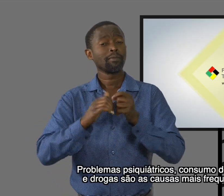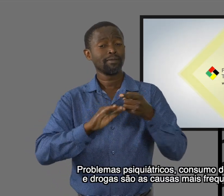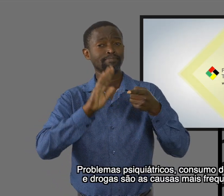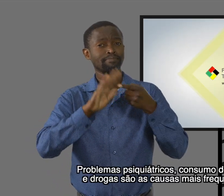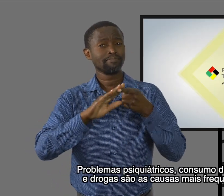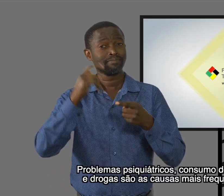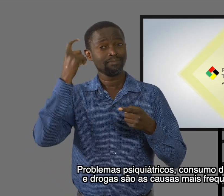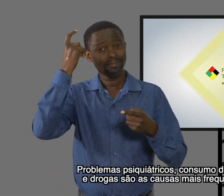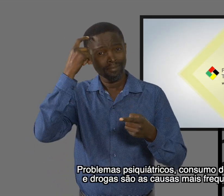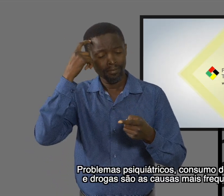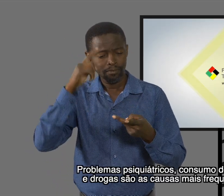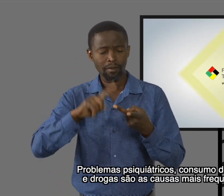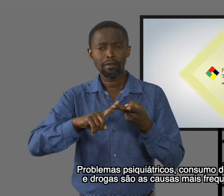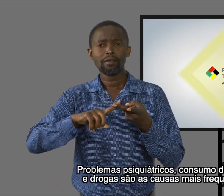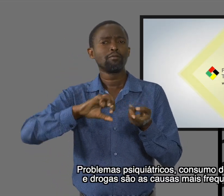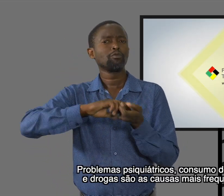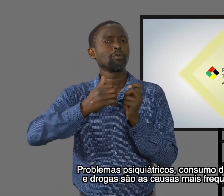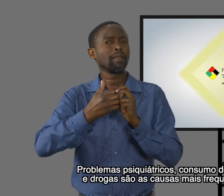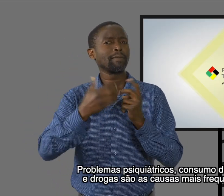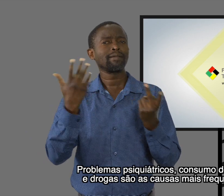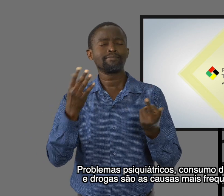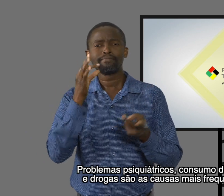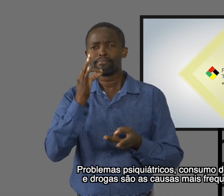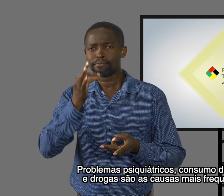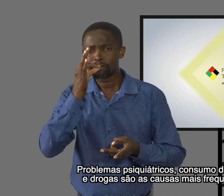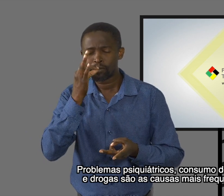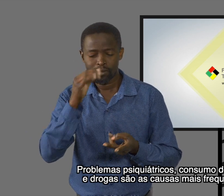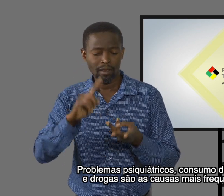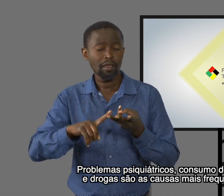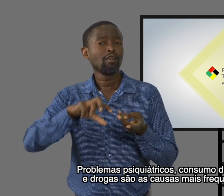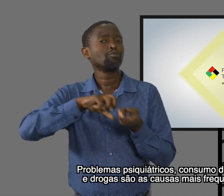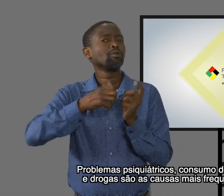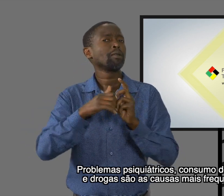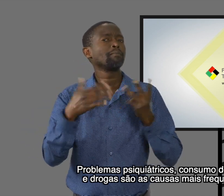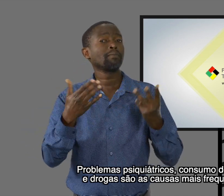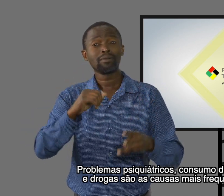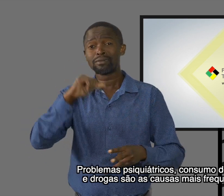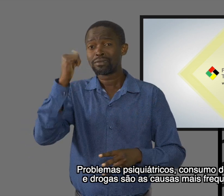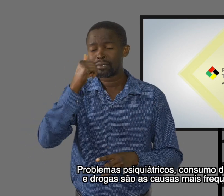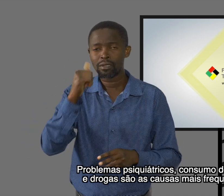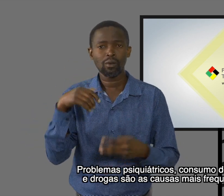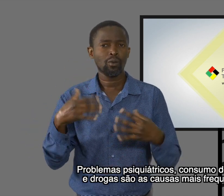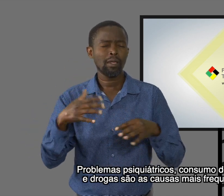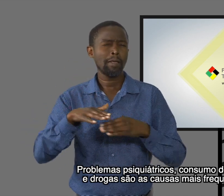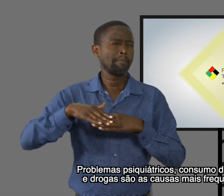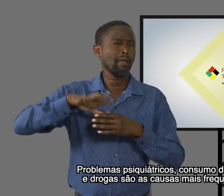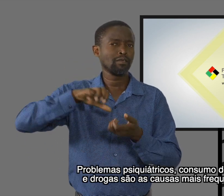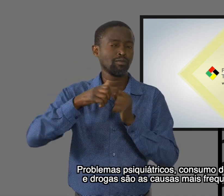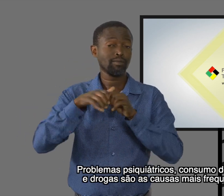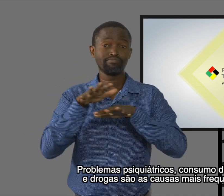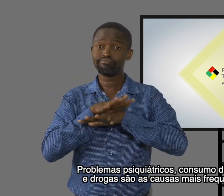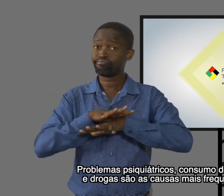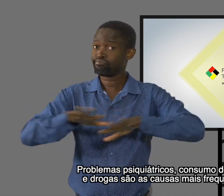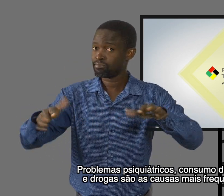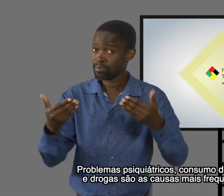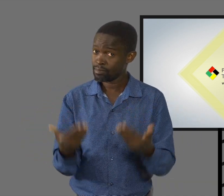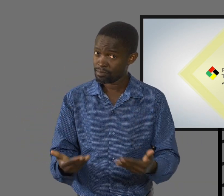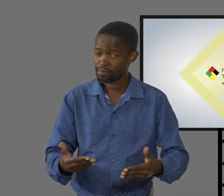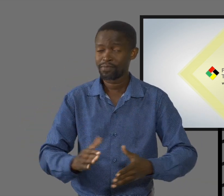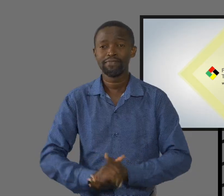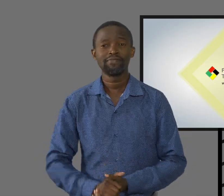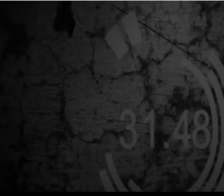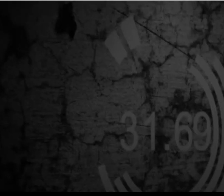Problemas psiquiátricos, consumo de álcool e drogas são as causas mais frequentes.